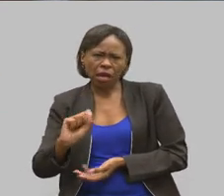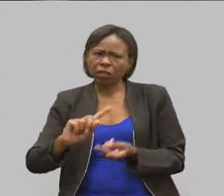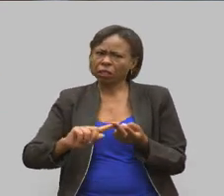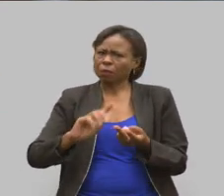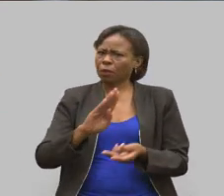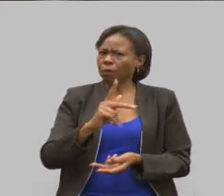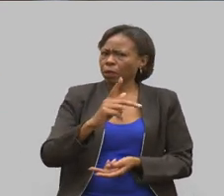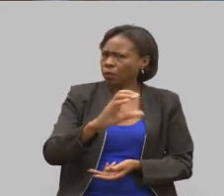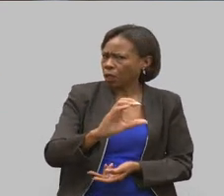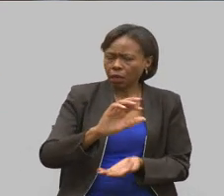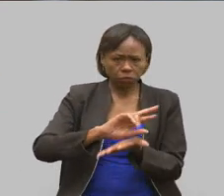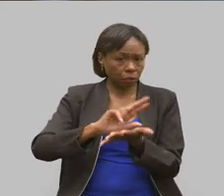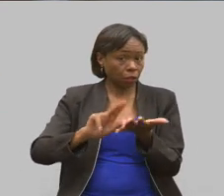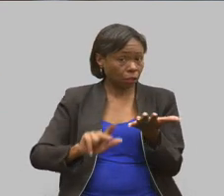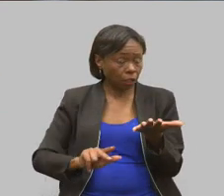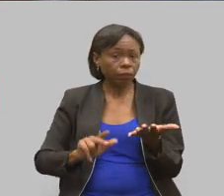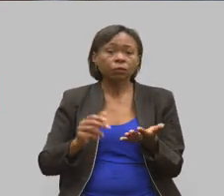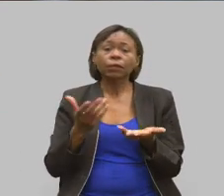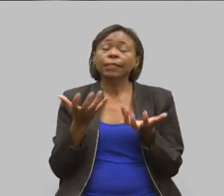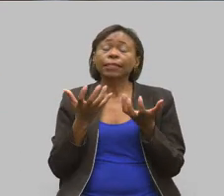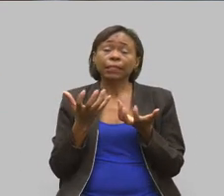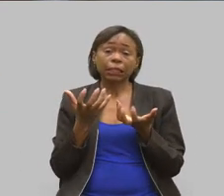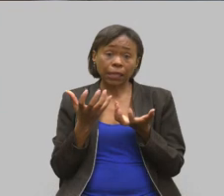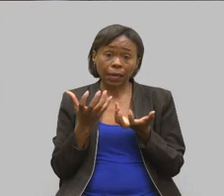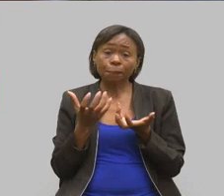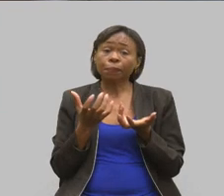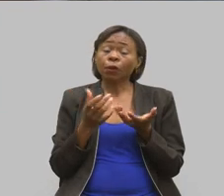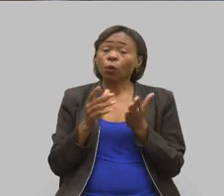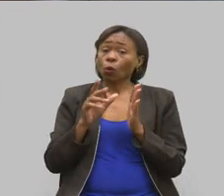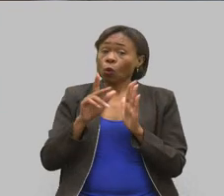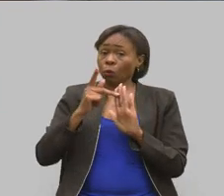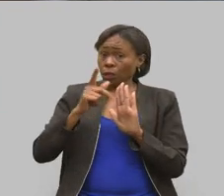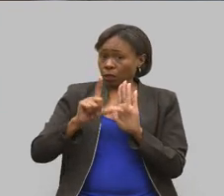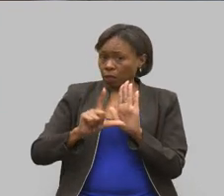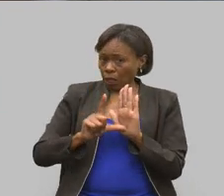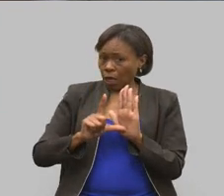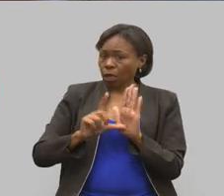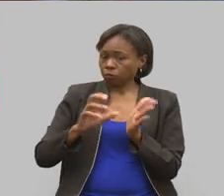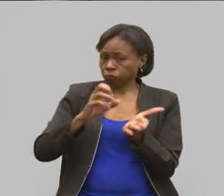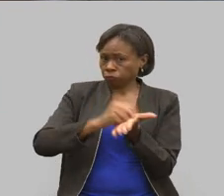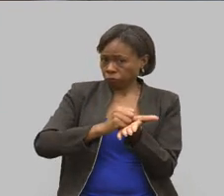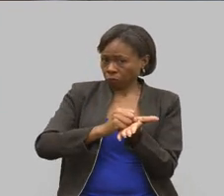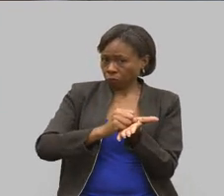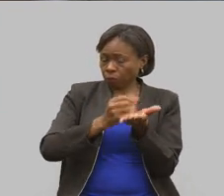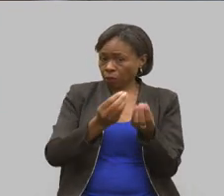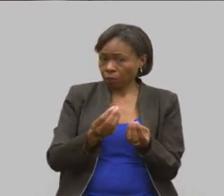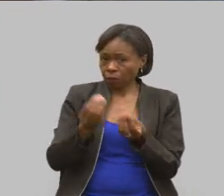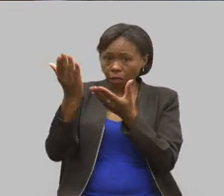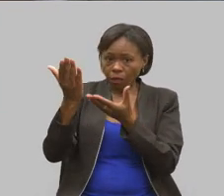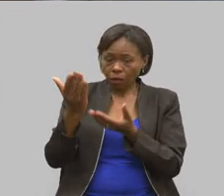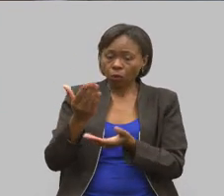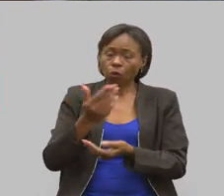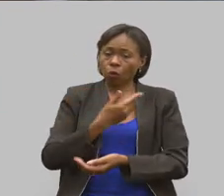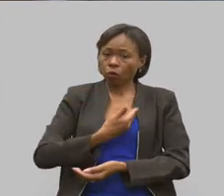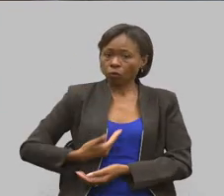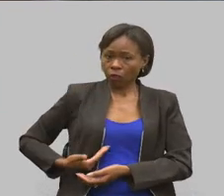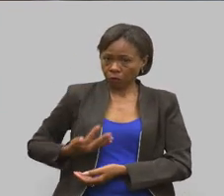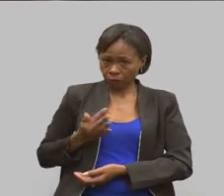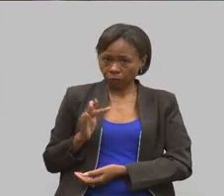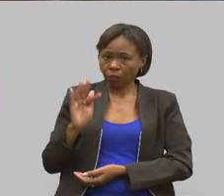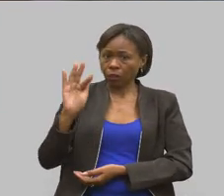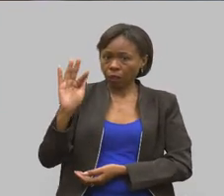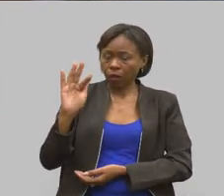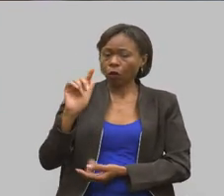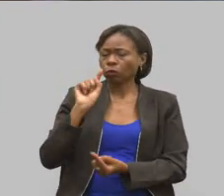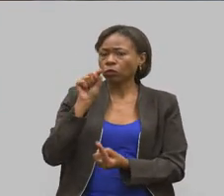querendo protocolar um projeto de lei para o governo federal para que a quem